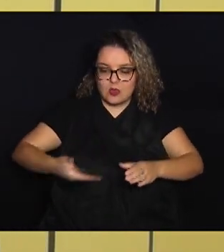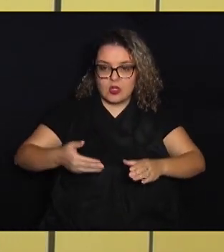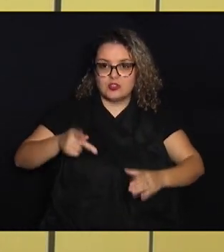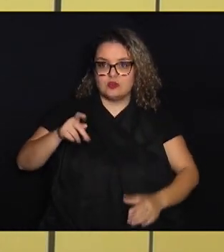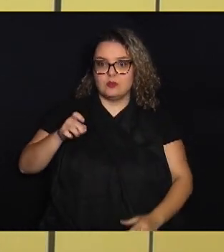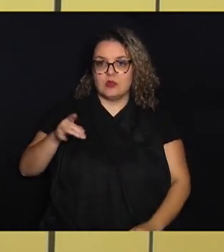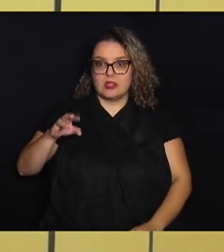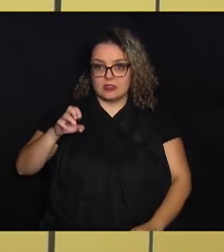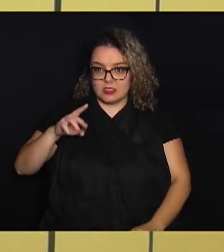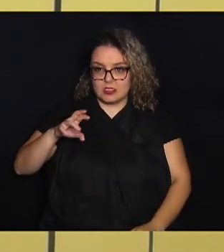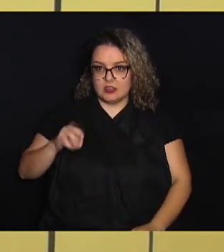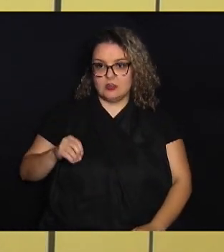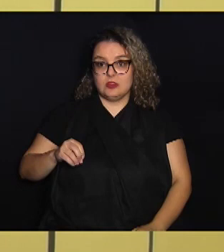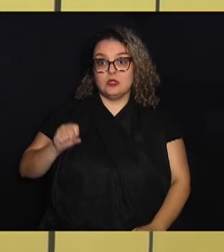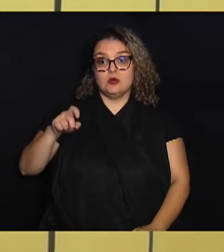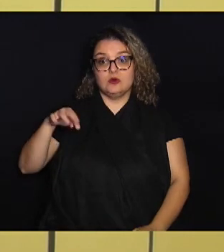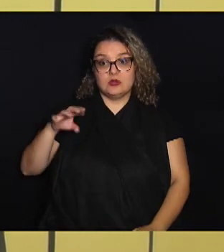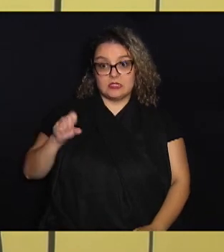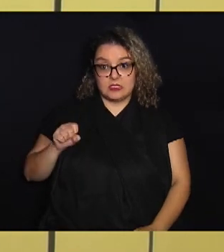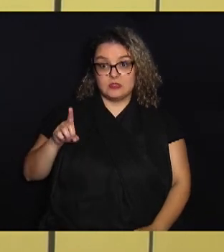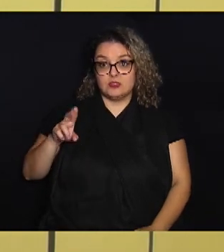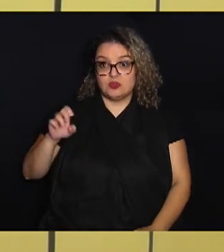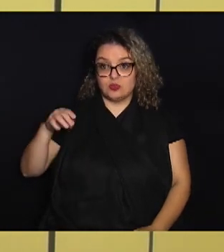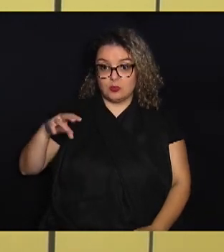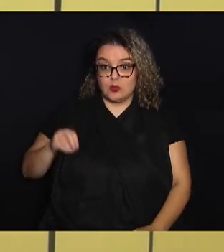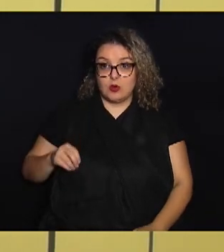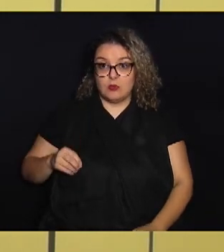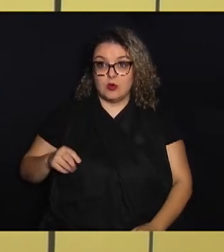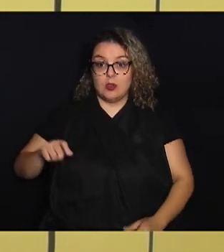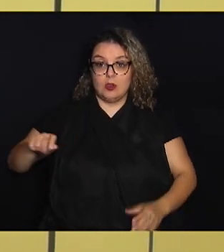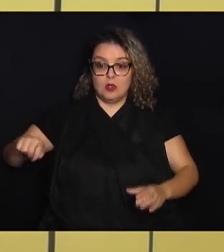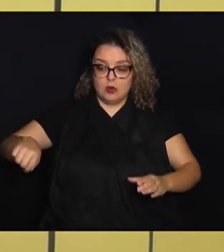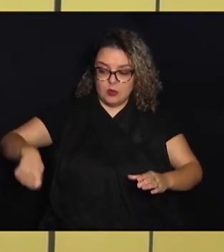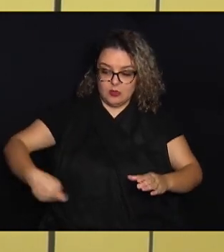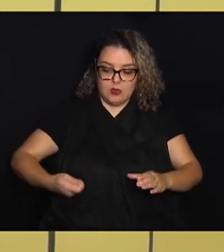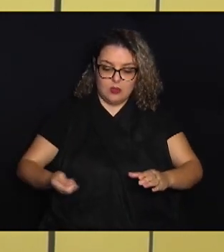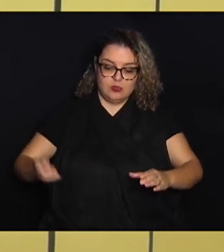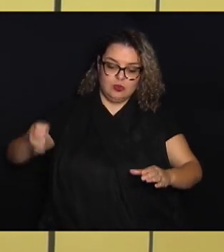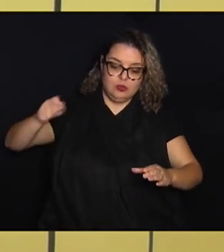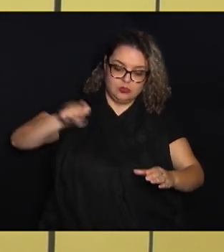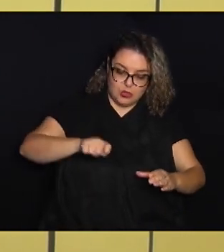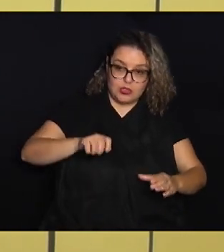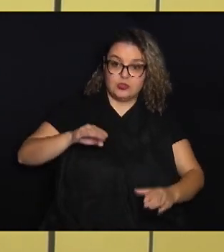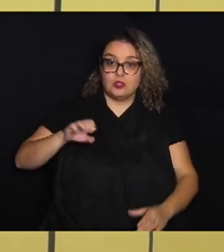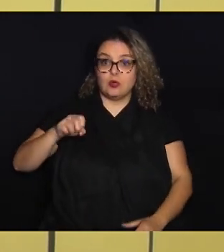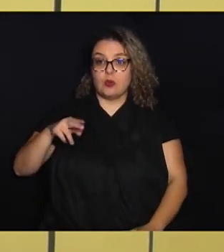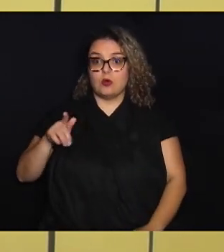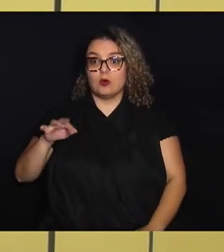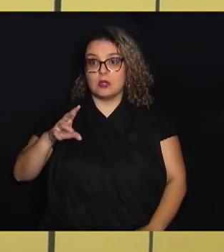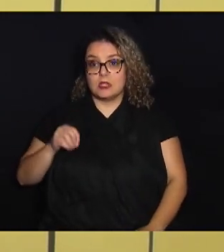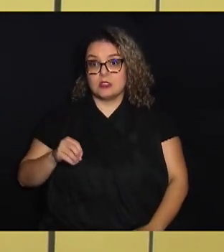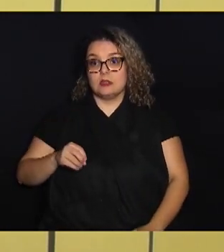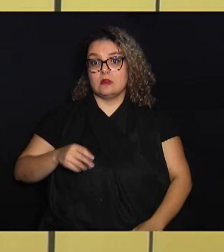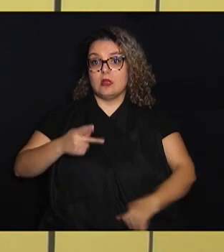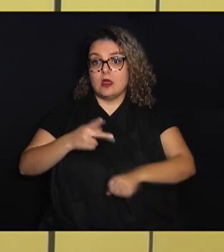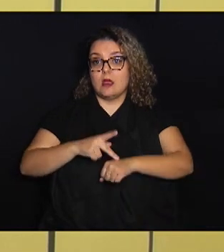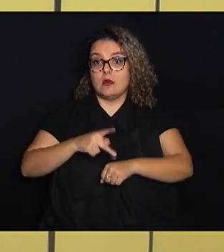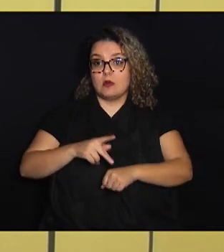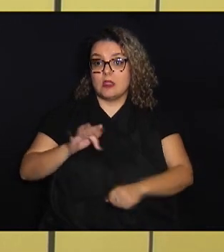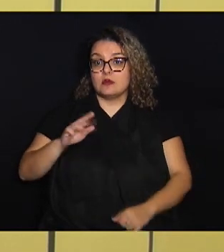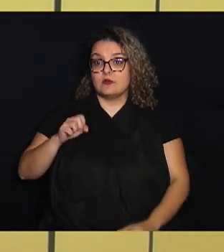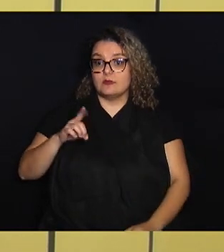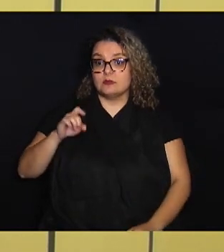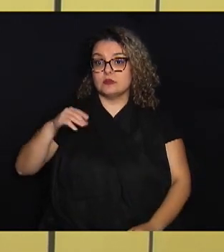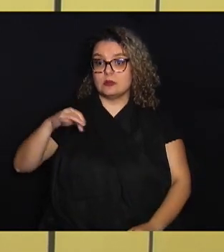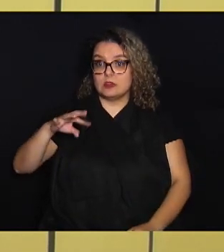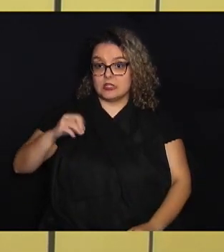Santos Dumont usou para colocar a primeira pasada de concreto para lançar a pedra fundamental do monumento túmulo do